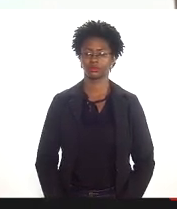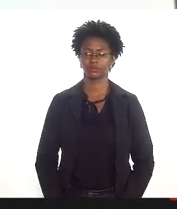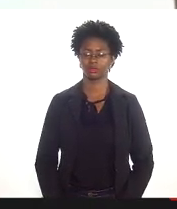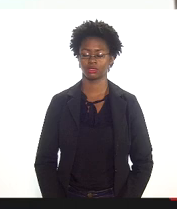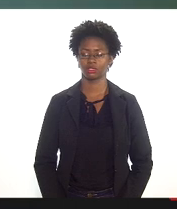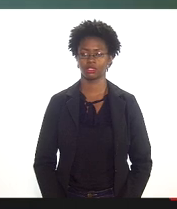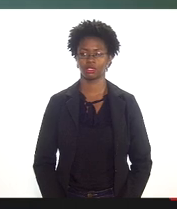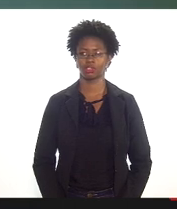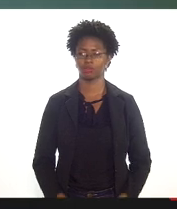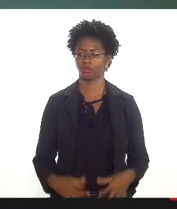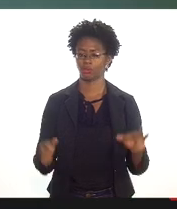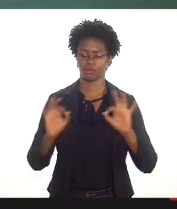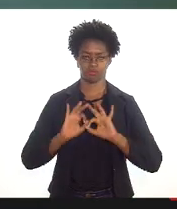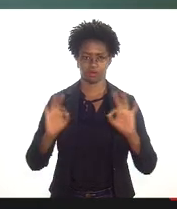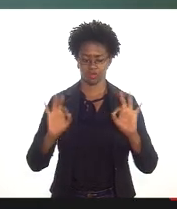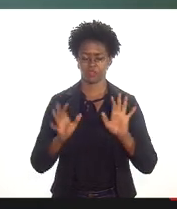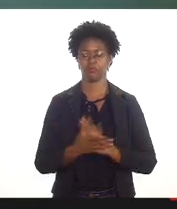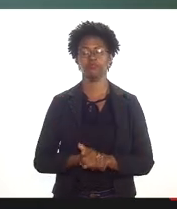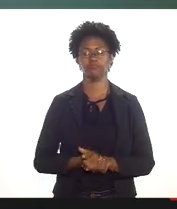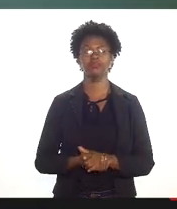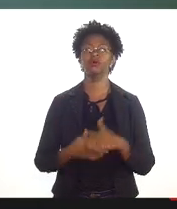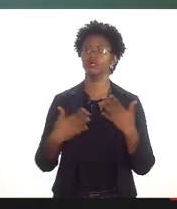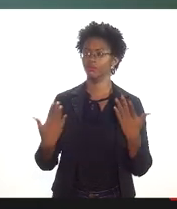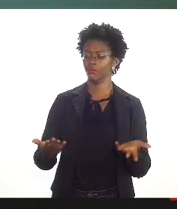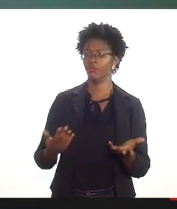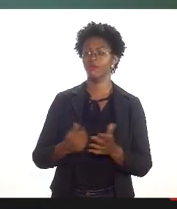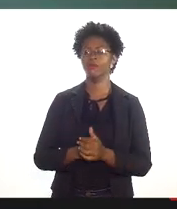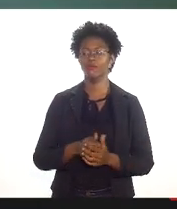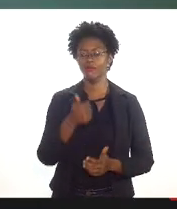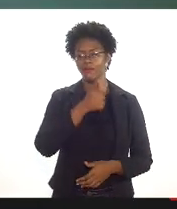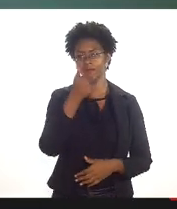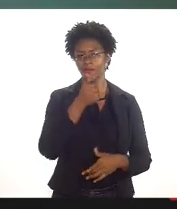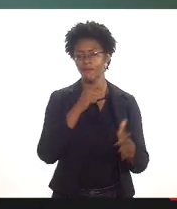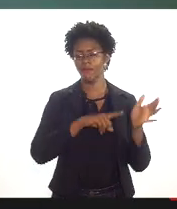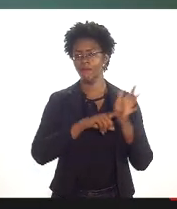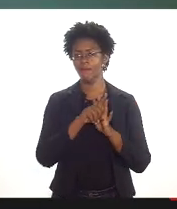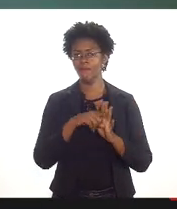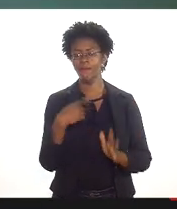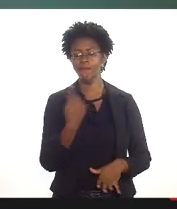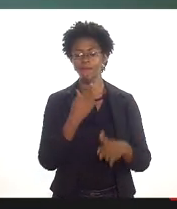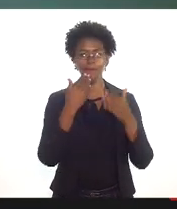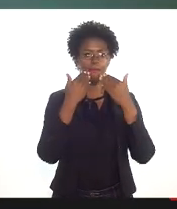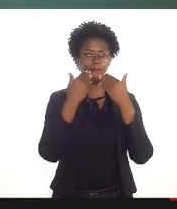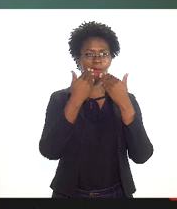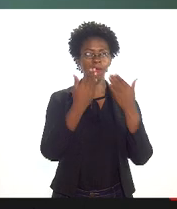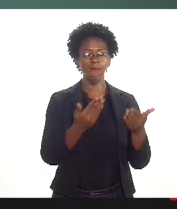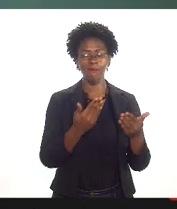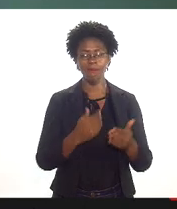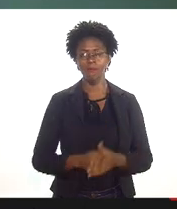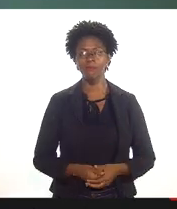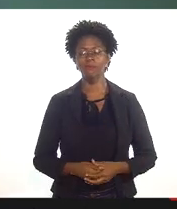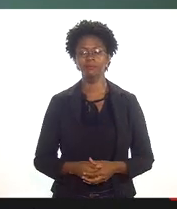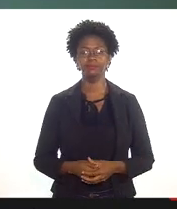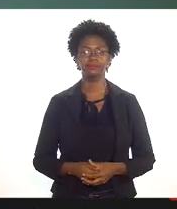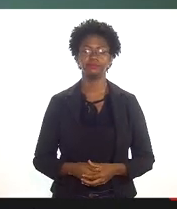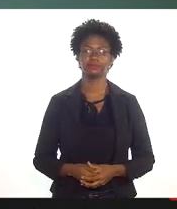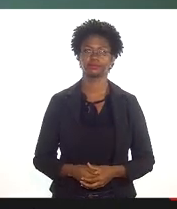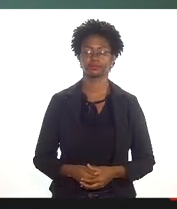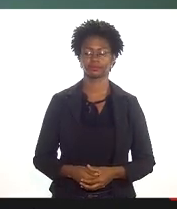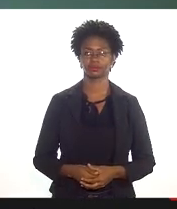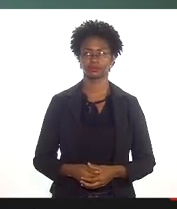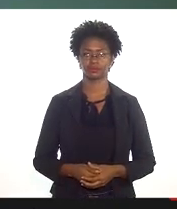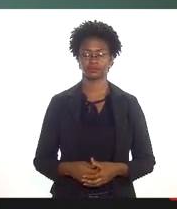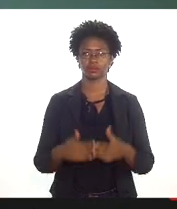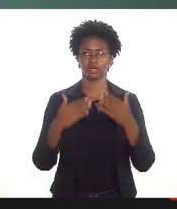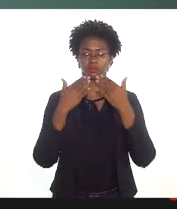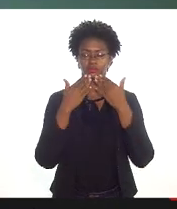É, perfeitamente. Sobre a primeira parte da pergunta, o que nós apresentamos em termos